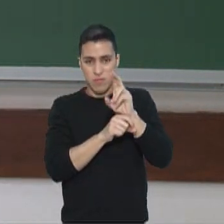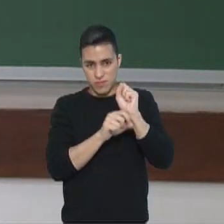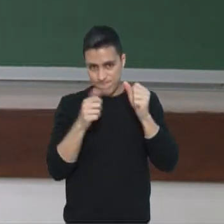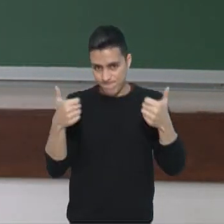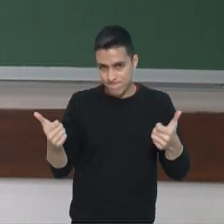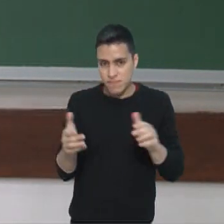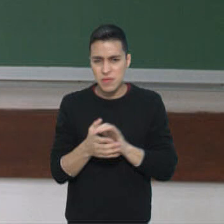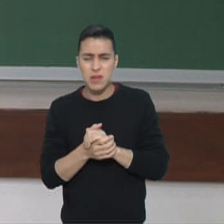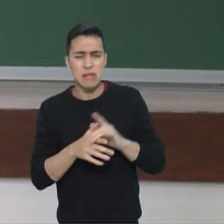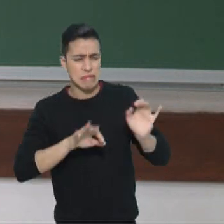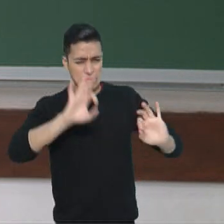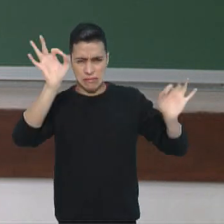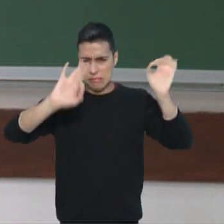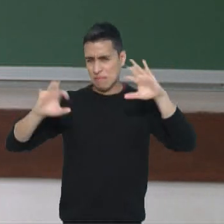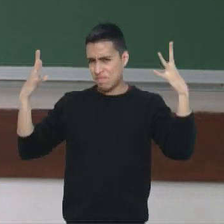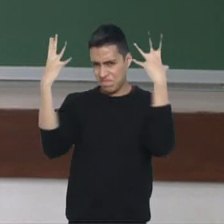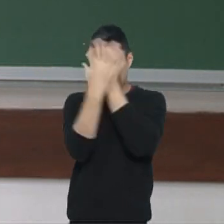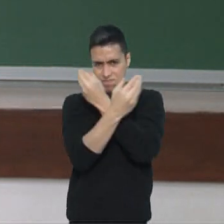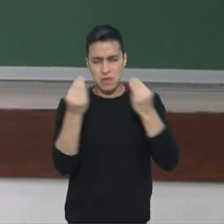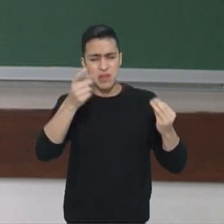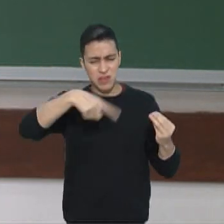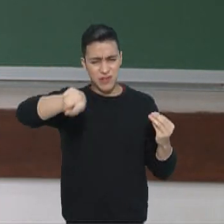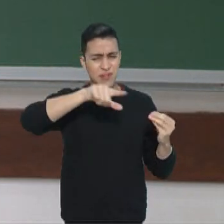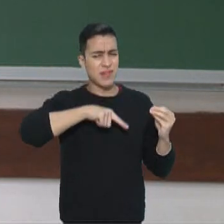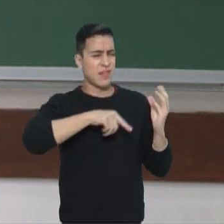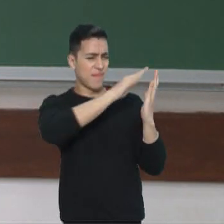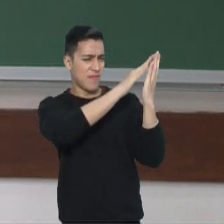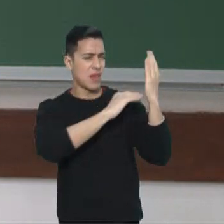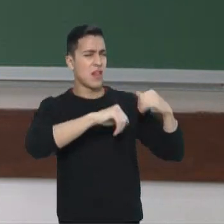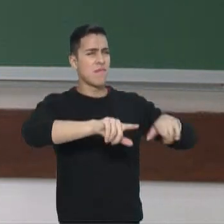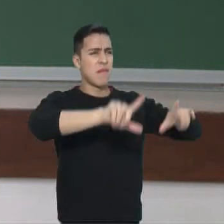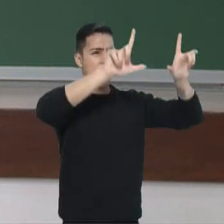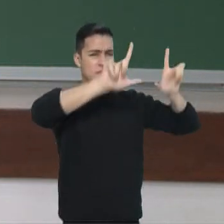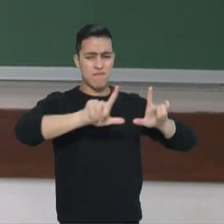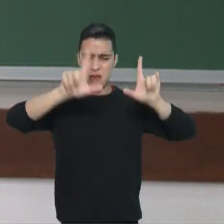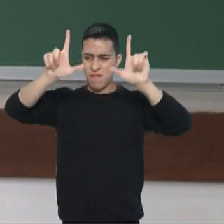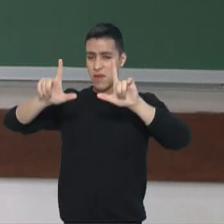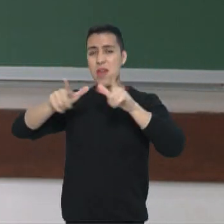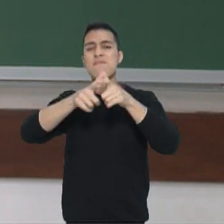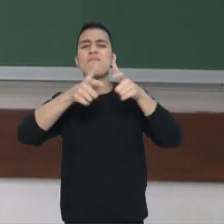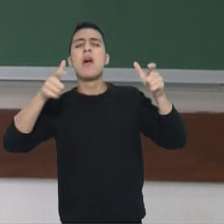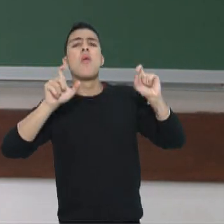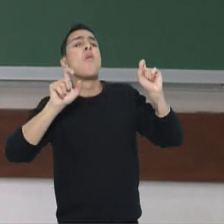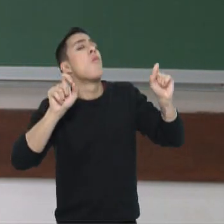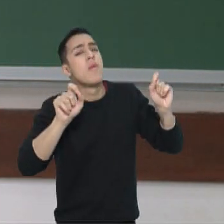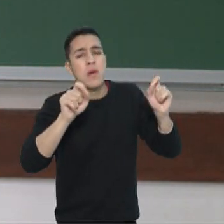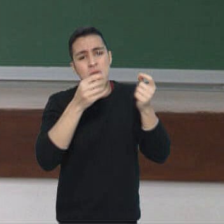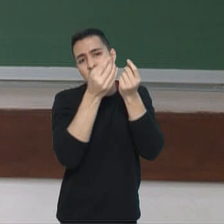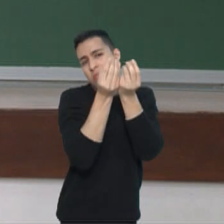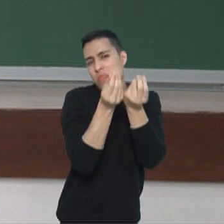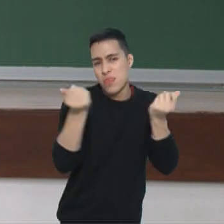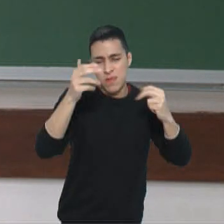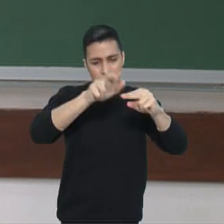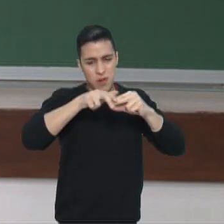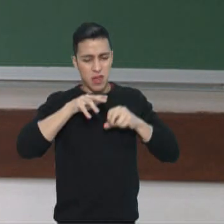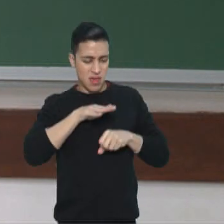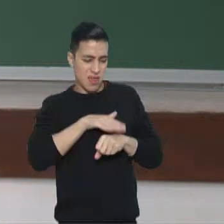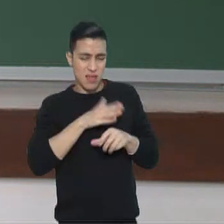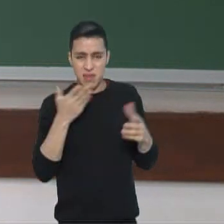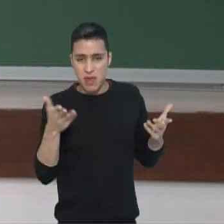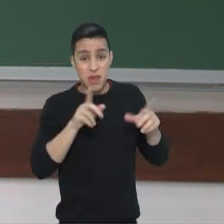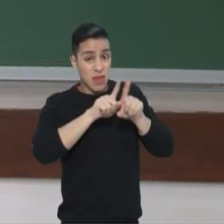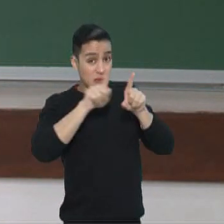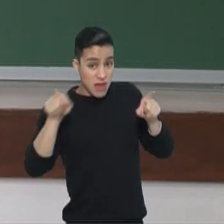Muito bem decoradas, né, pessoal? As casas com muitas pinturas, inclusive a maioria das pinturas elas não sobreviveram ao tempo. Mas